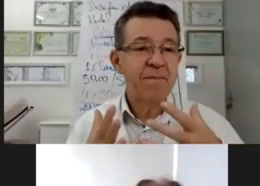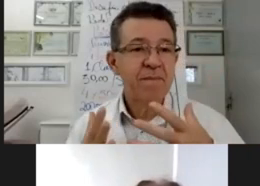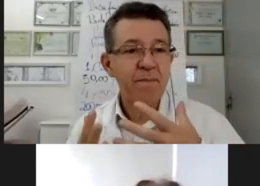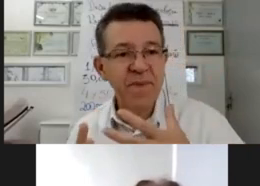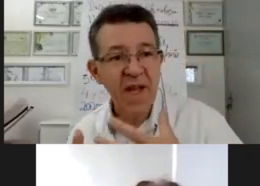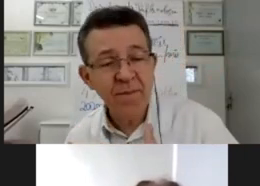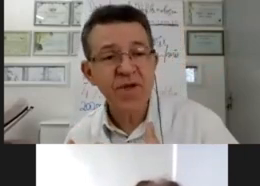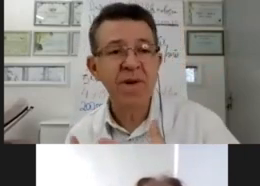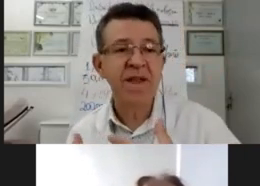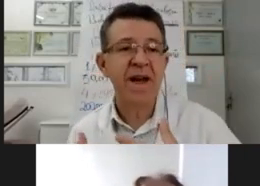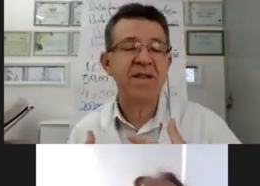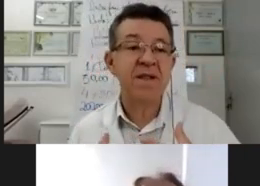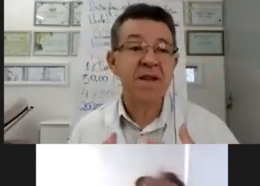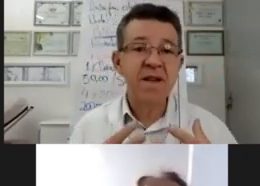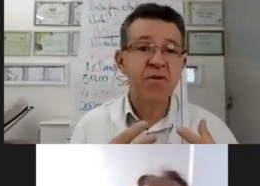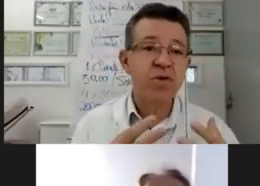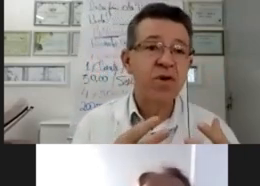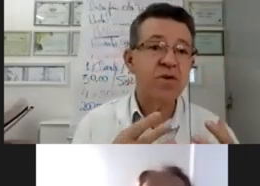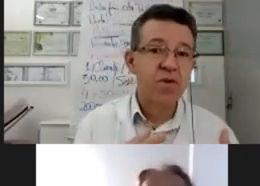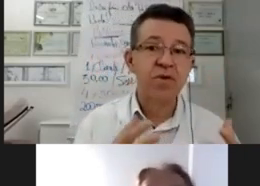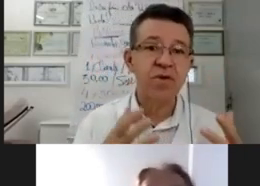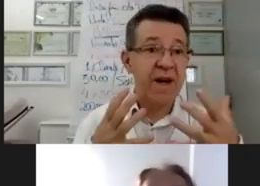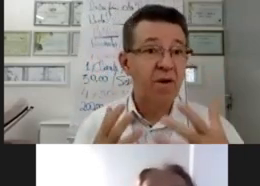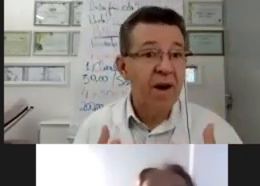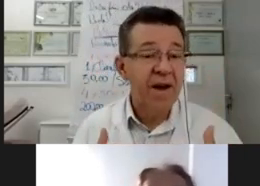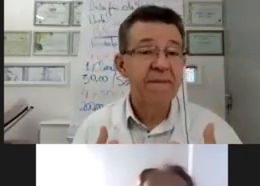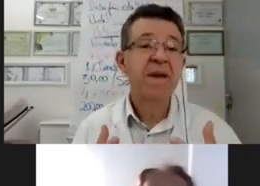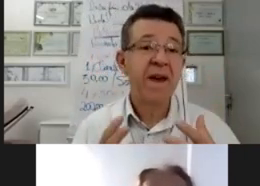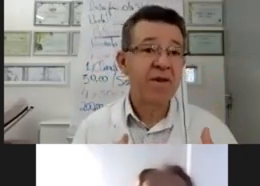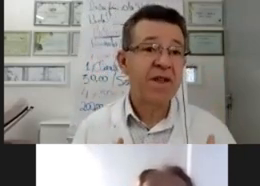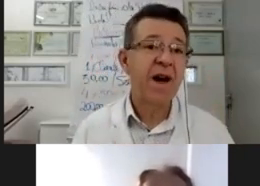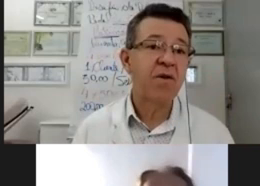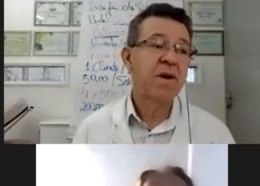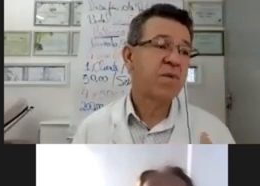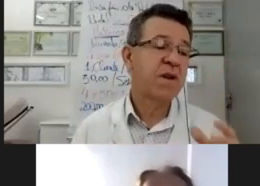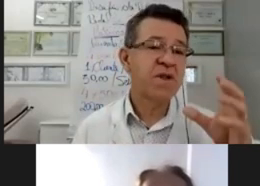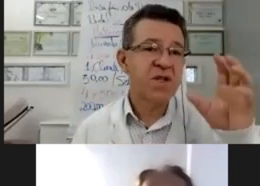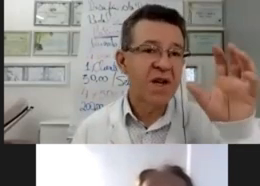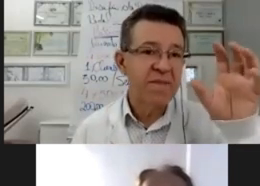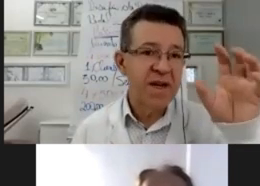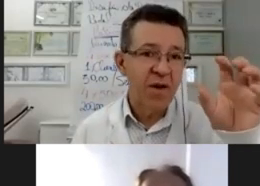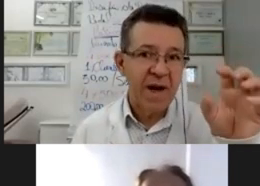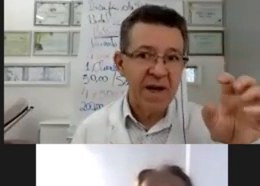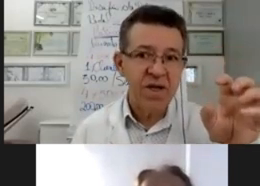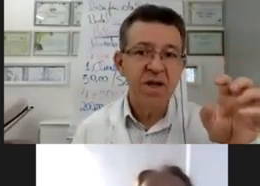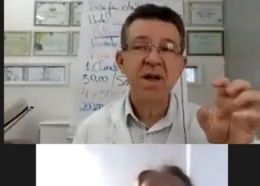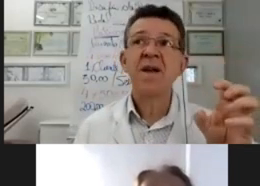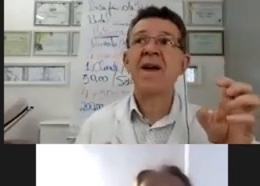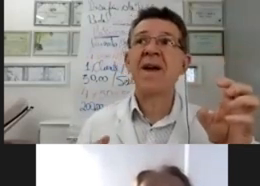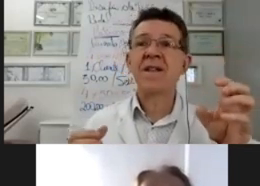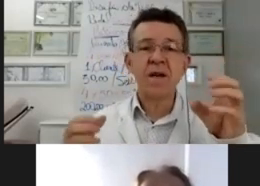quem tem a possibilidade de adquirir os dois cursos agora, é o ideal, porque você já termina o